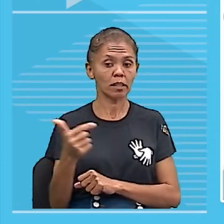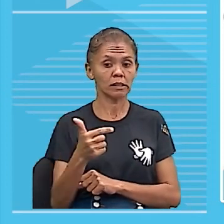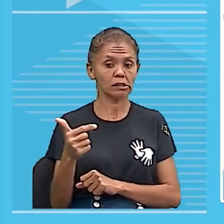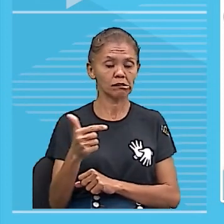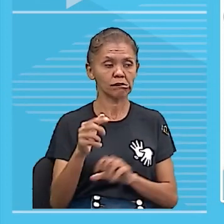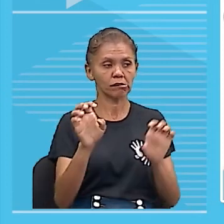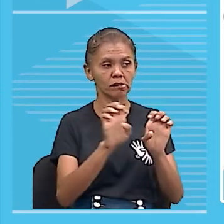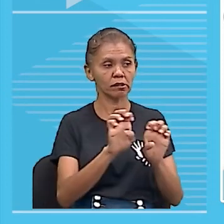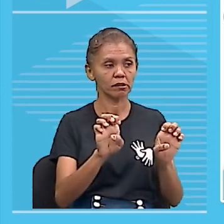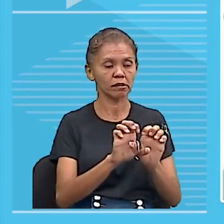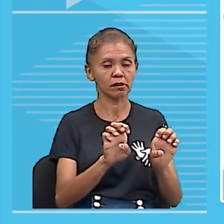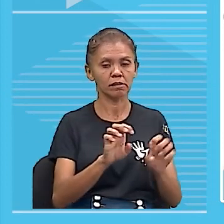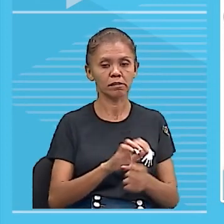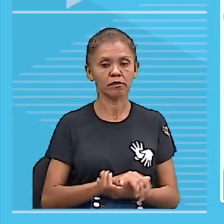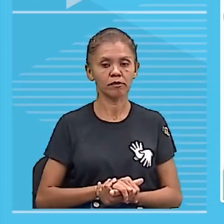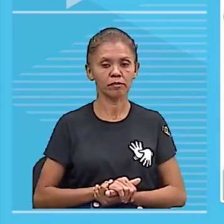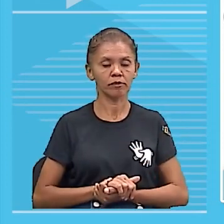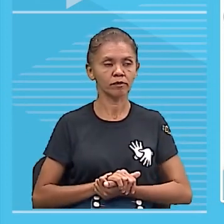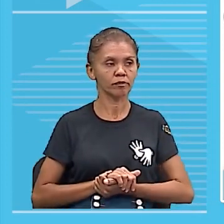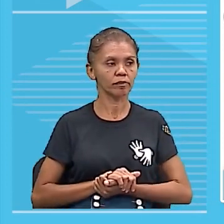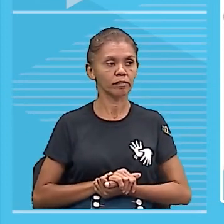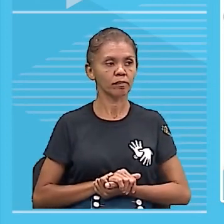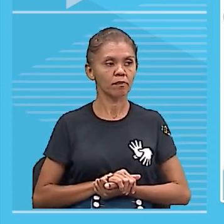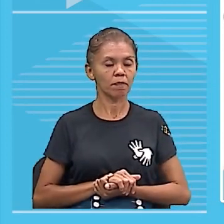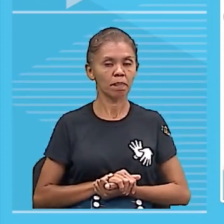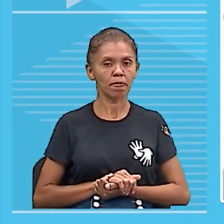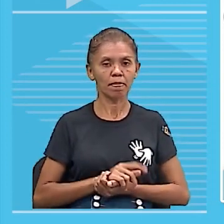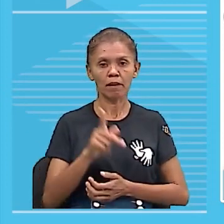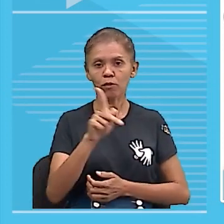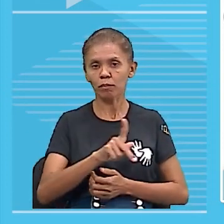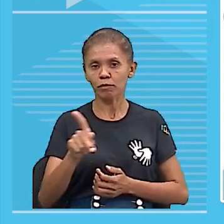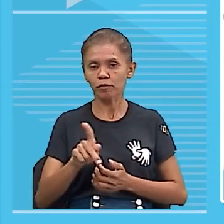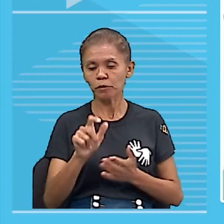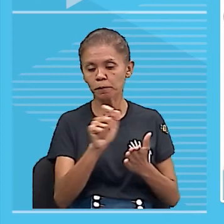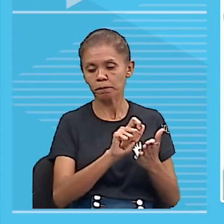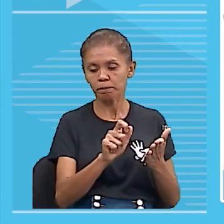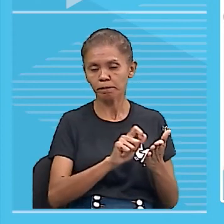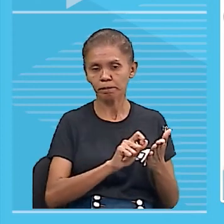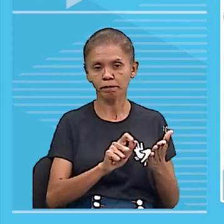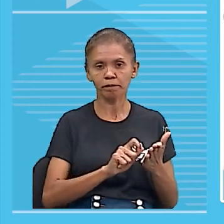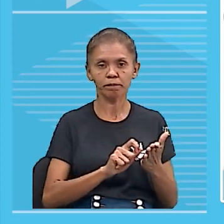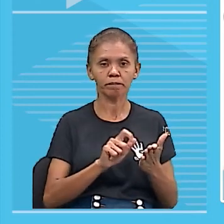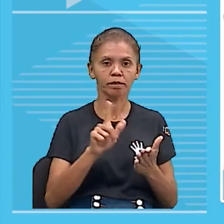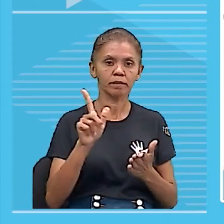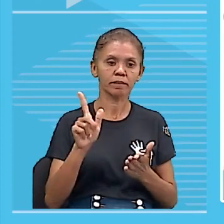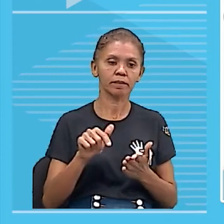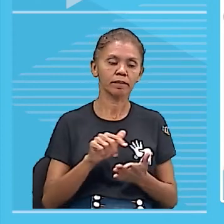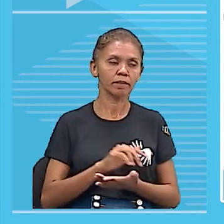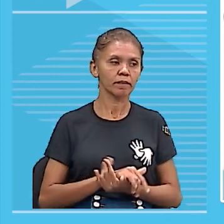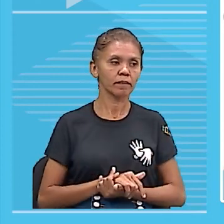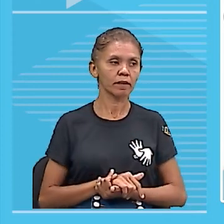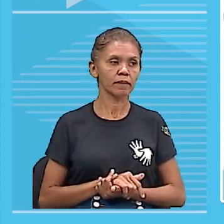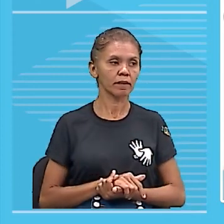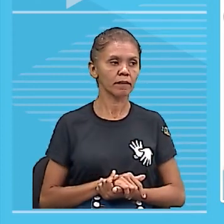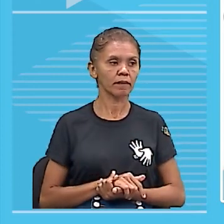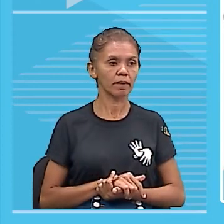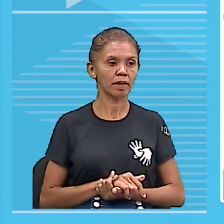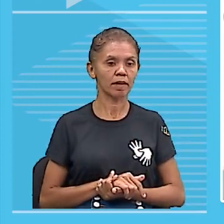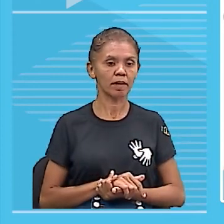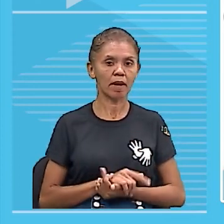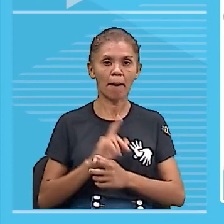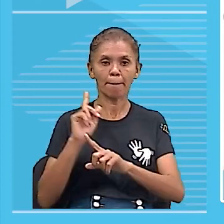a expressão que eu anotei aqui para vocês que é o produto pela soma